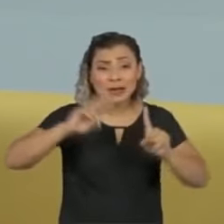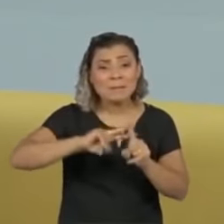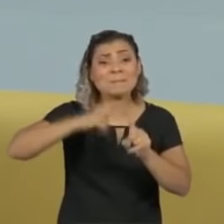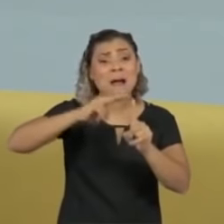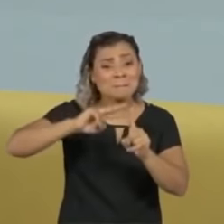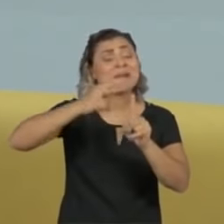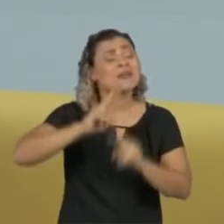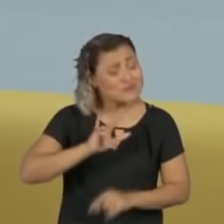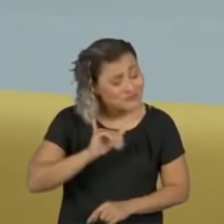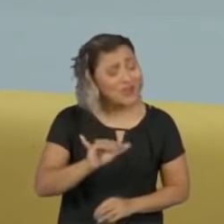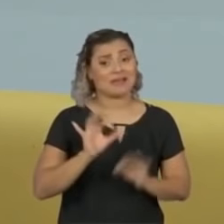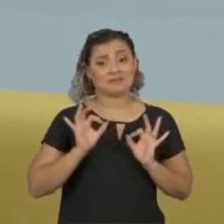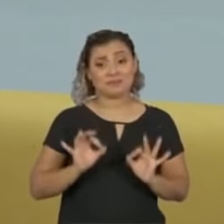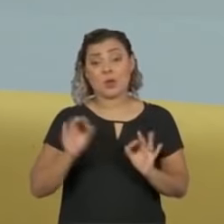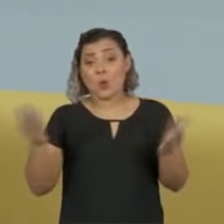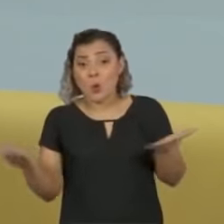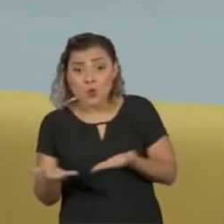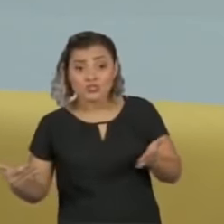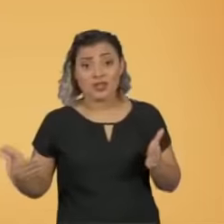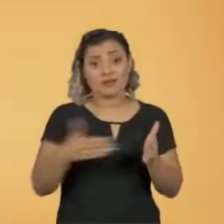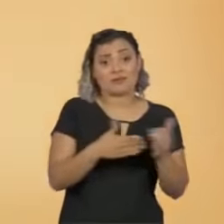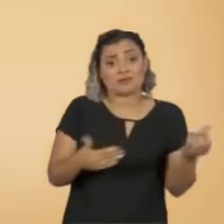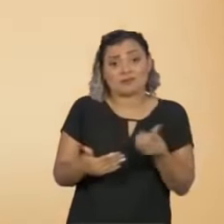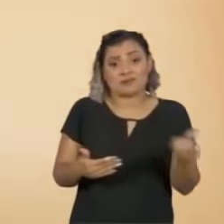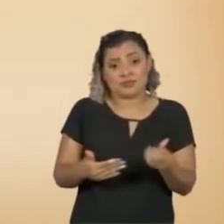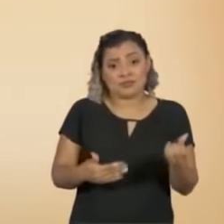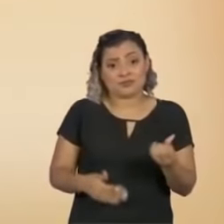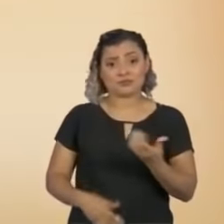aumente ainda mais entre hoje e sexta-feira.